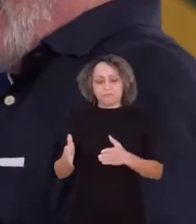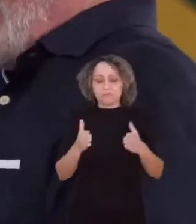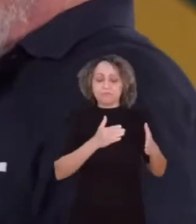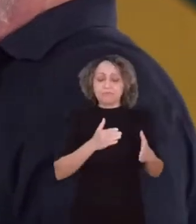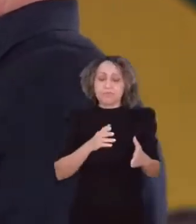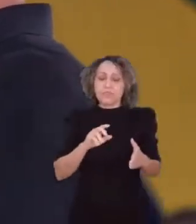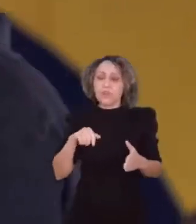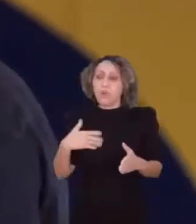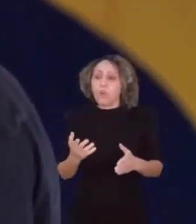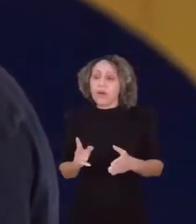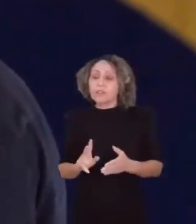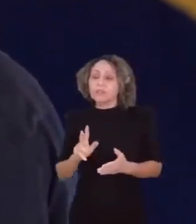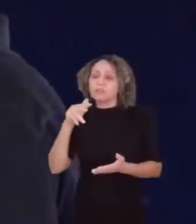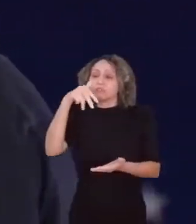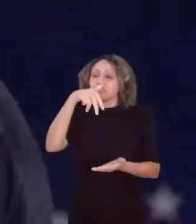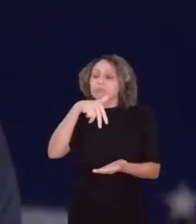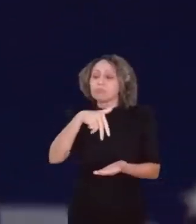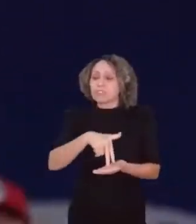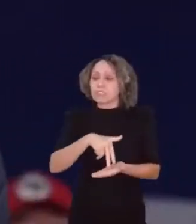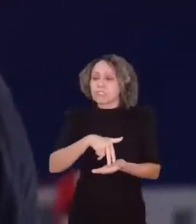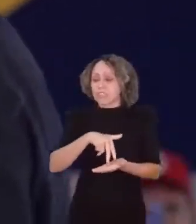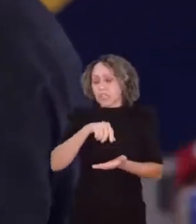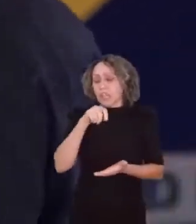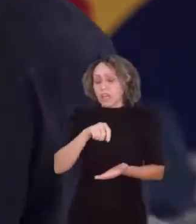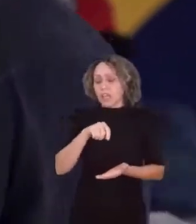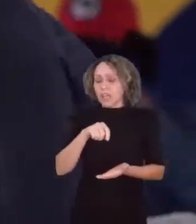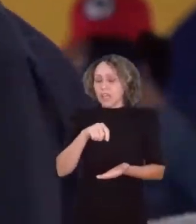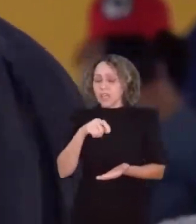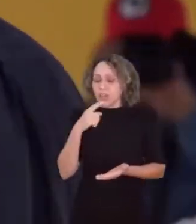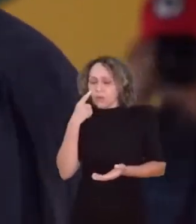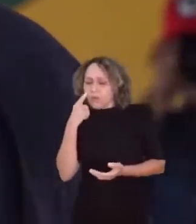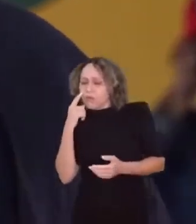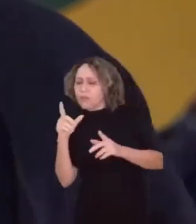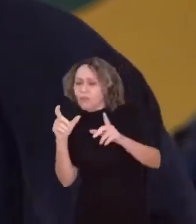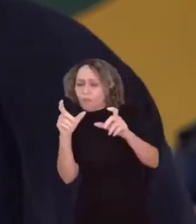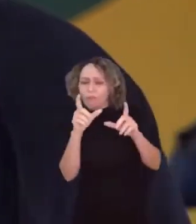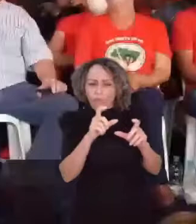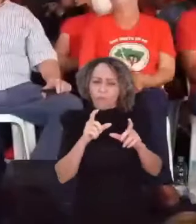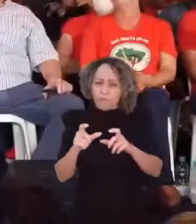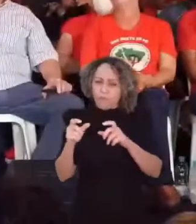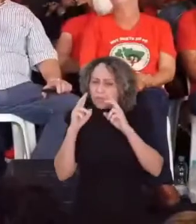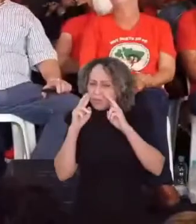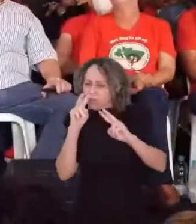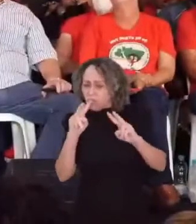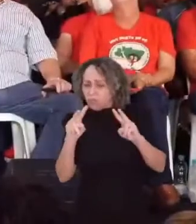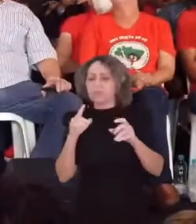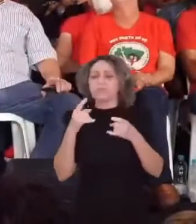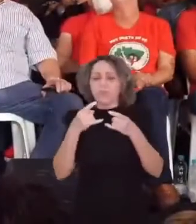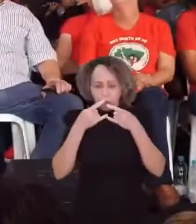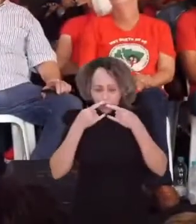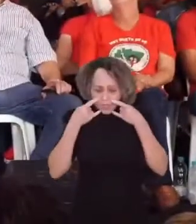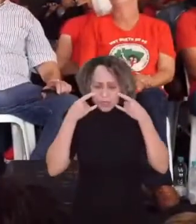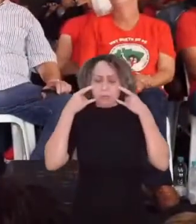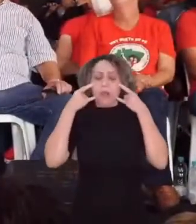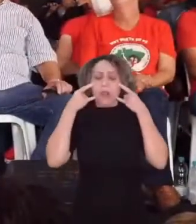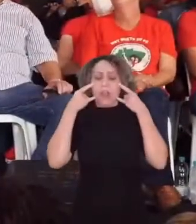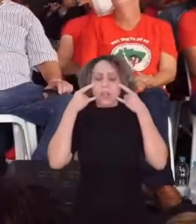quantidade de cartas, e eu estava de máscara é bom, porque a gente fica com vontade de chorar,